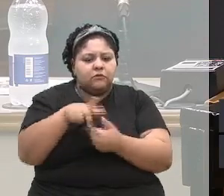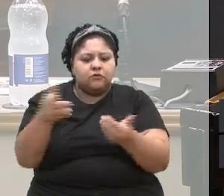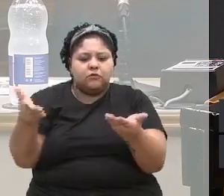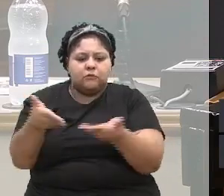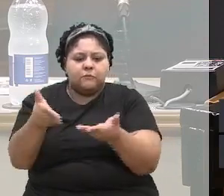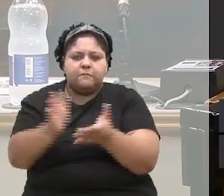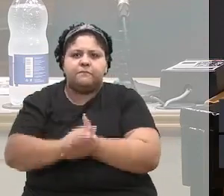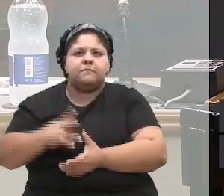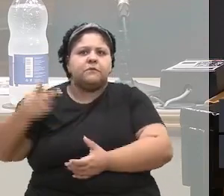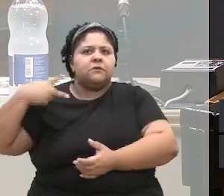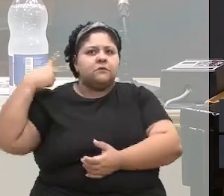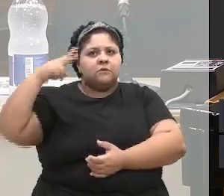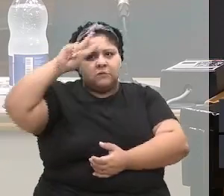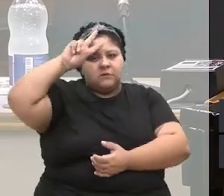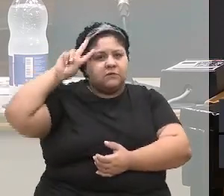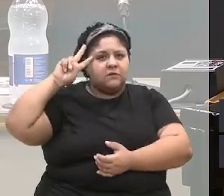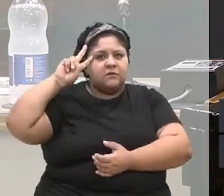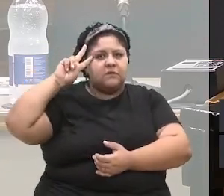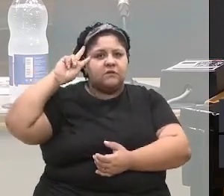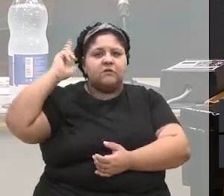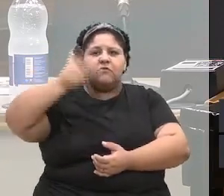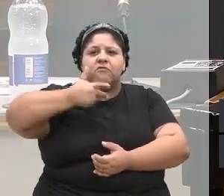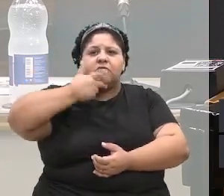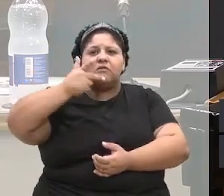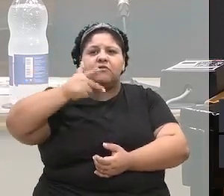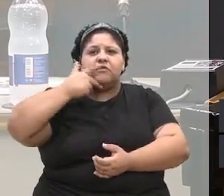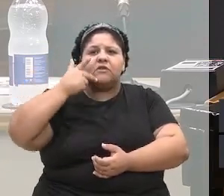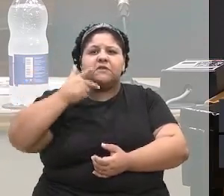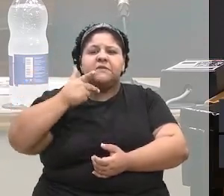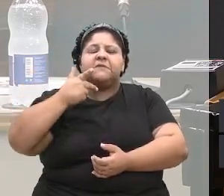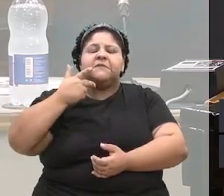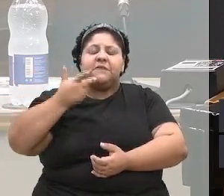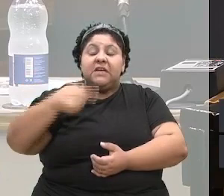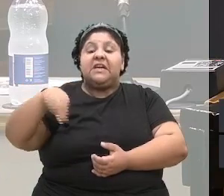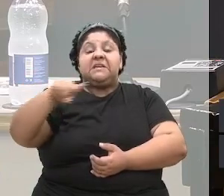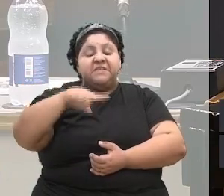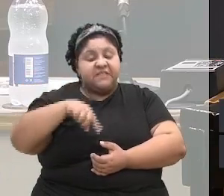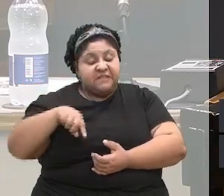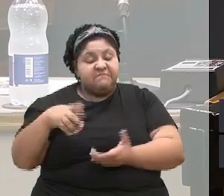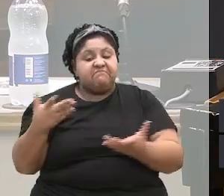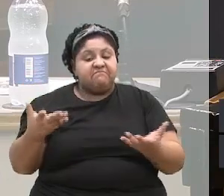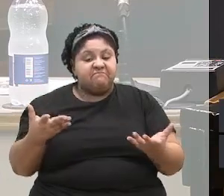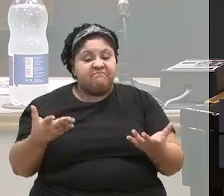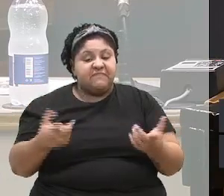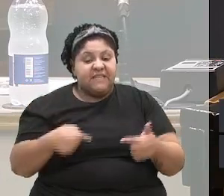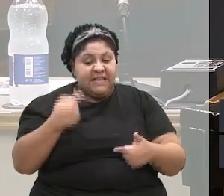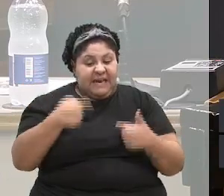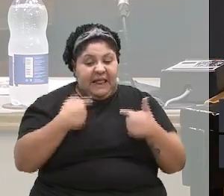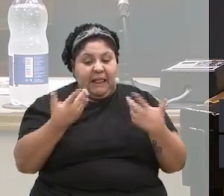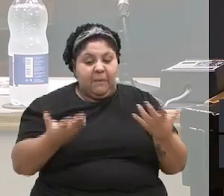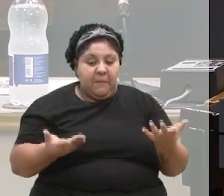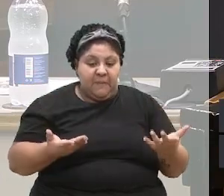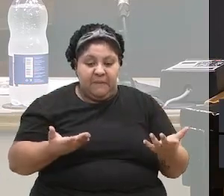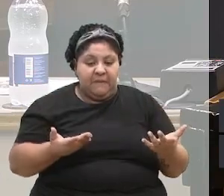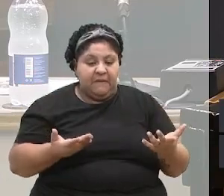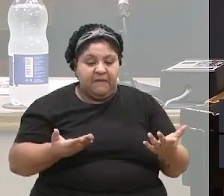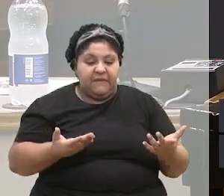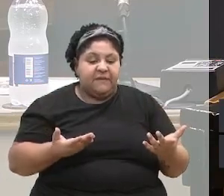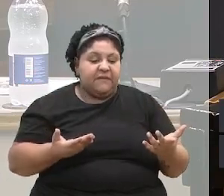o vereador Velocino estava comentando que coisa, né? A gente às vezes reclama de